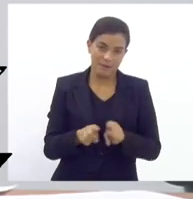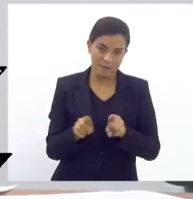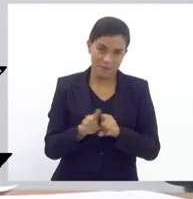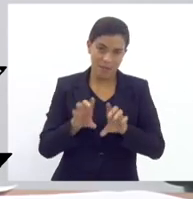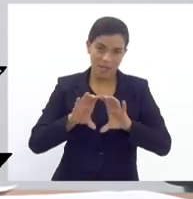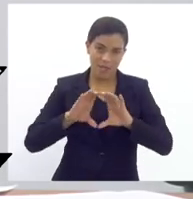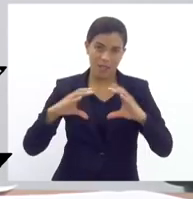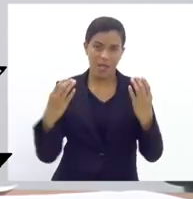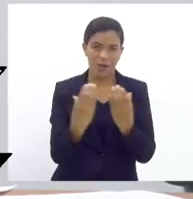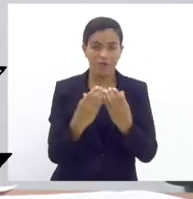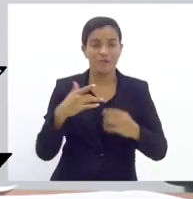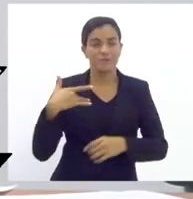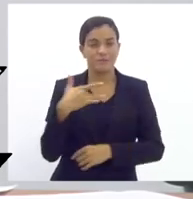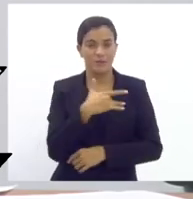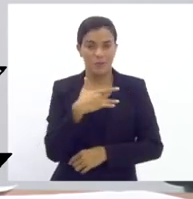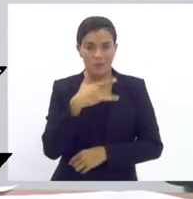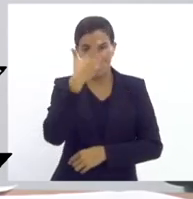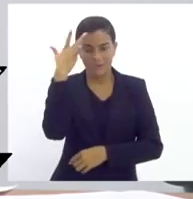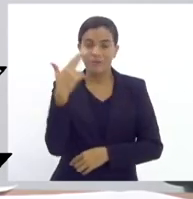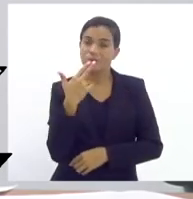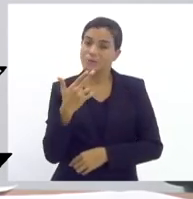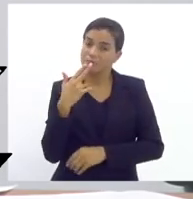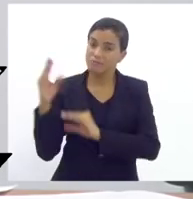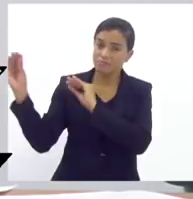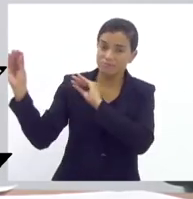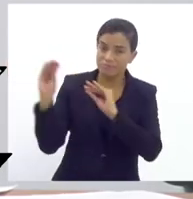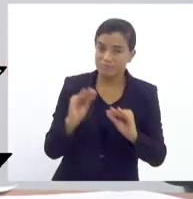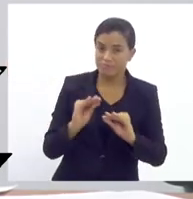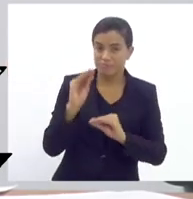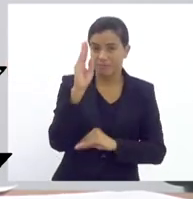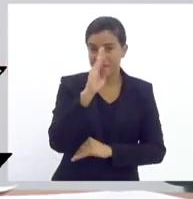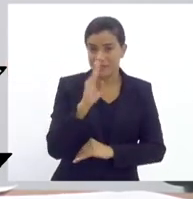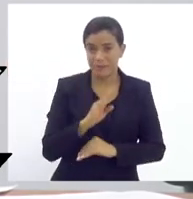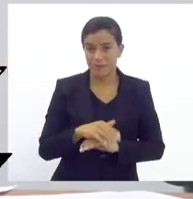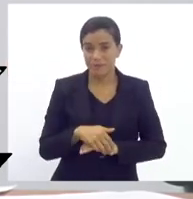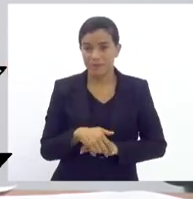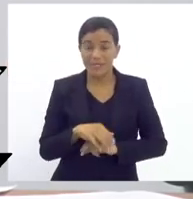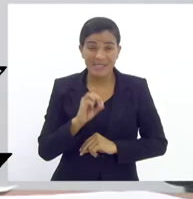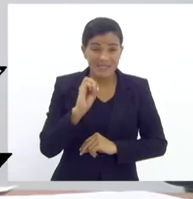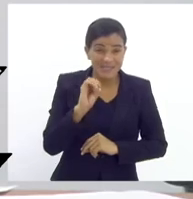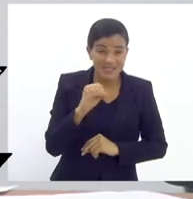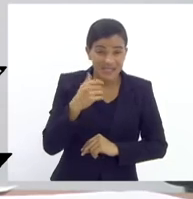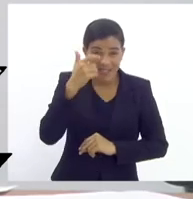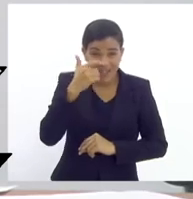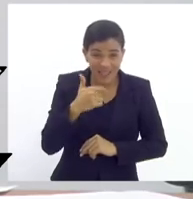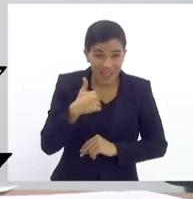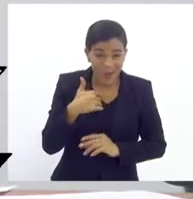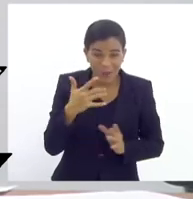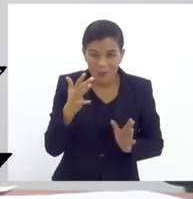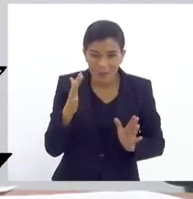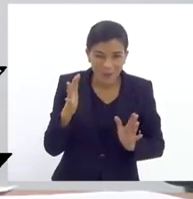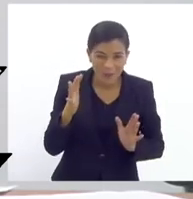saúde da população migrante meus queridos Eu não